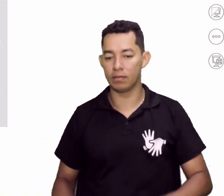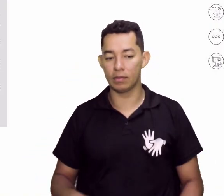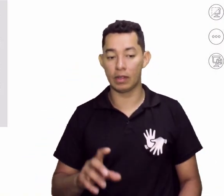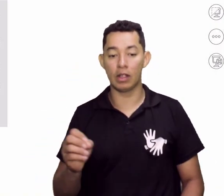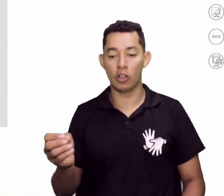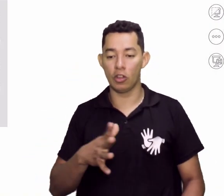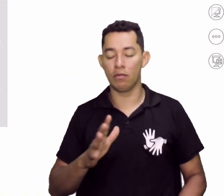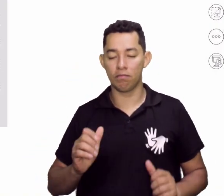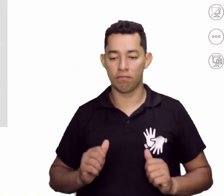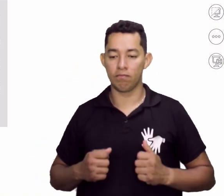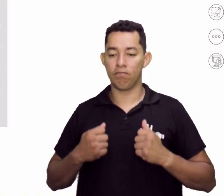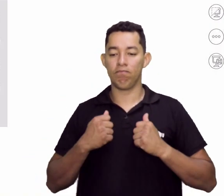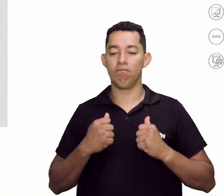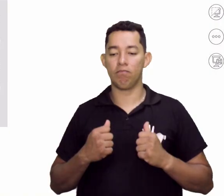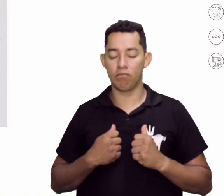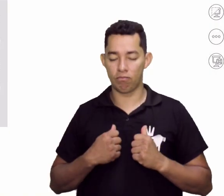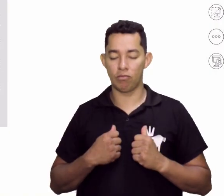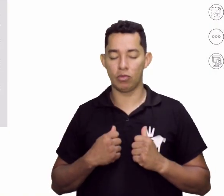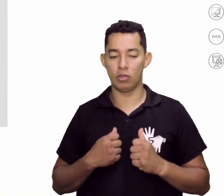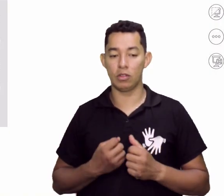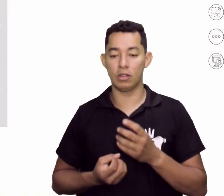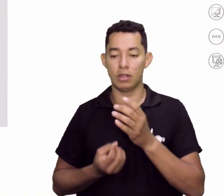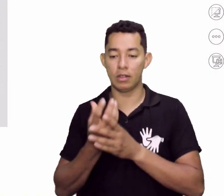postura, criam